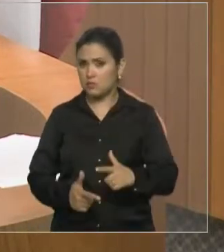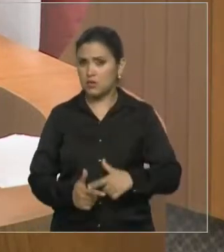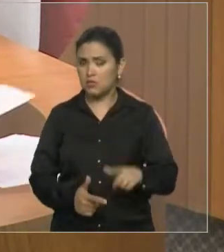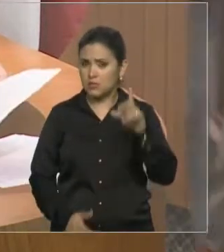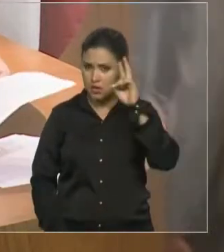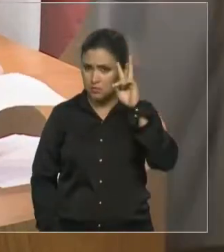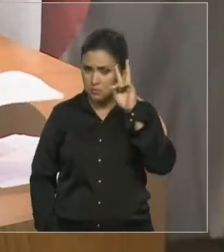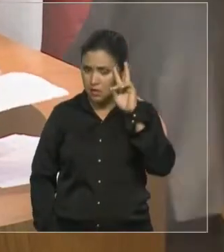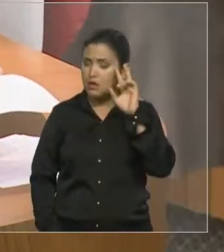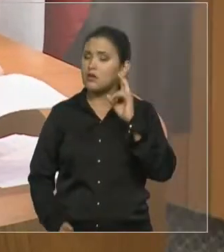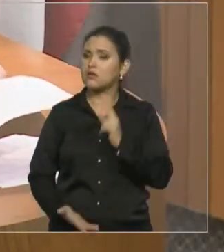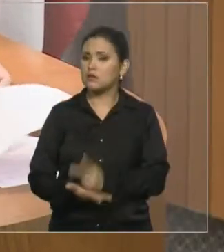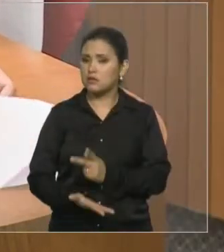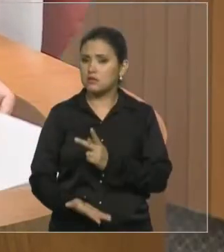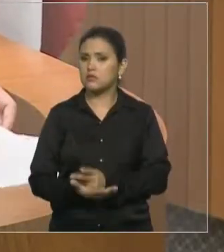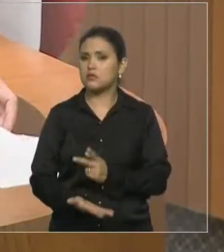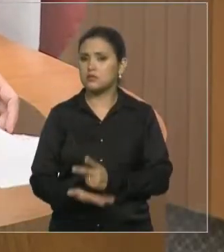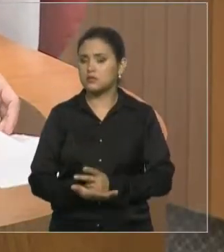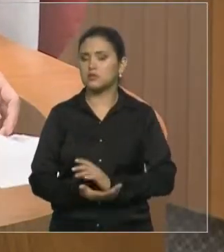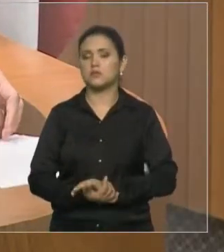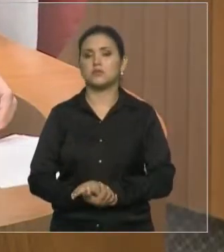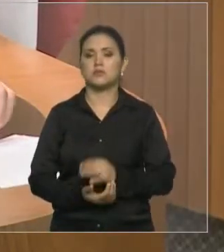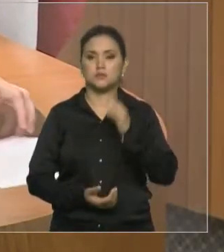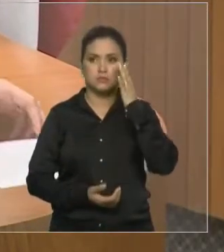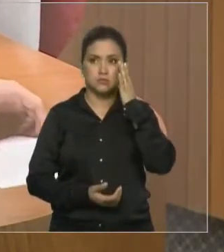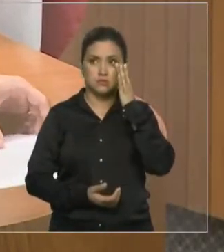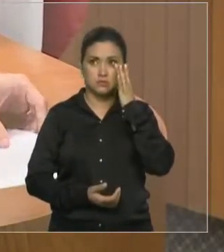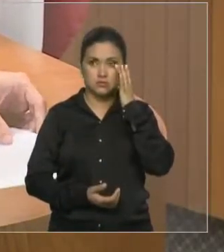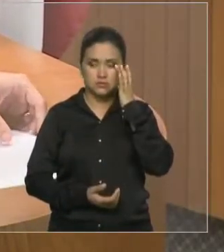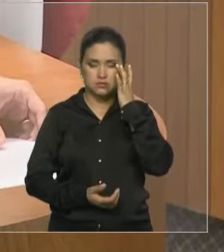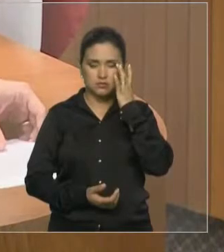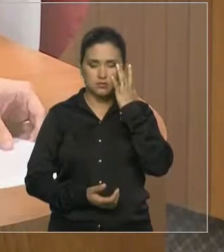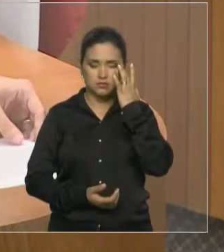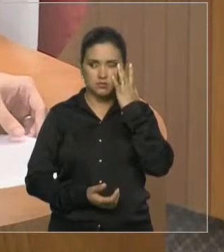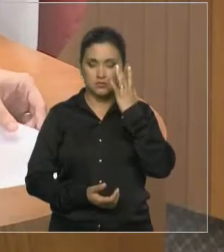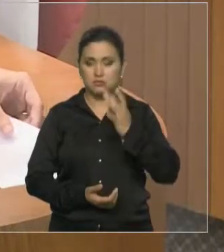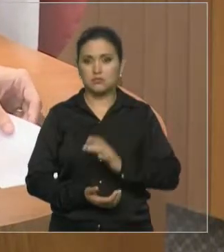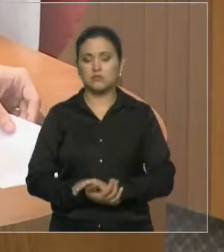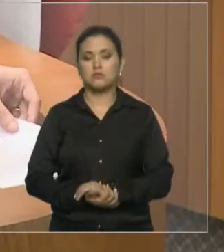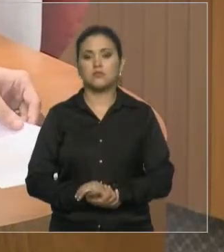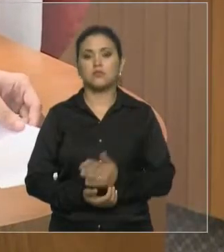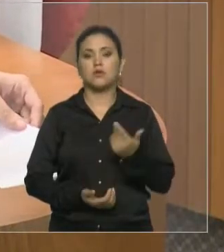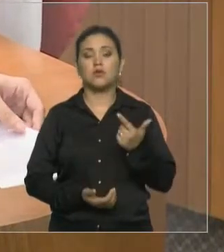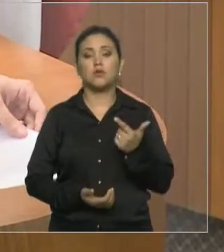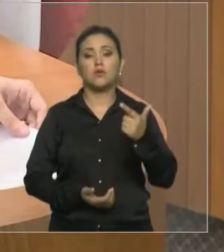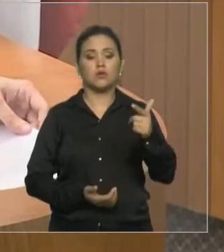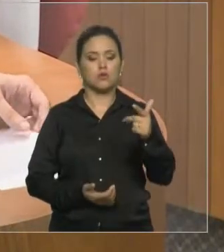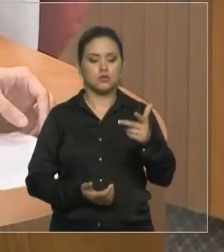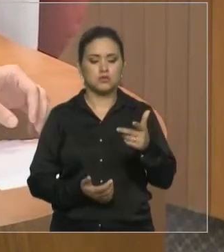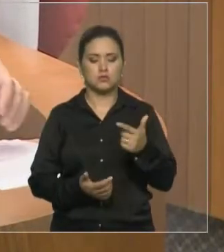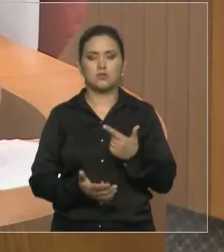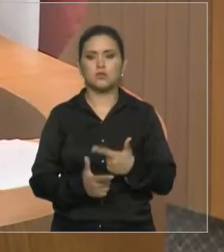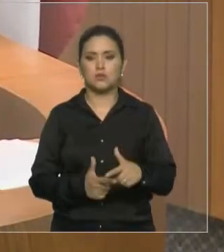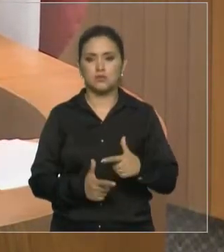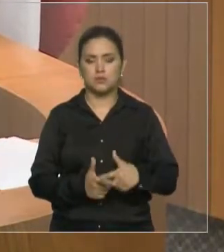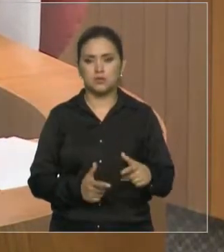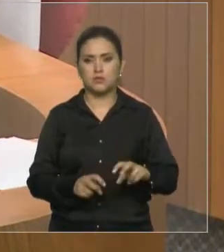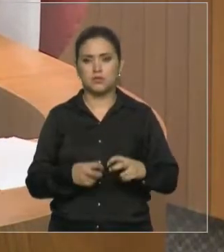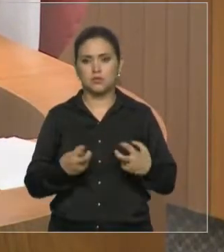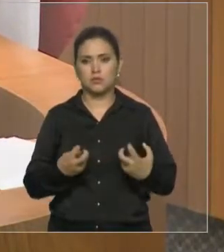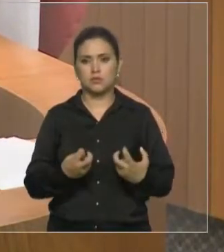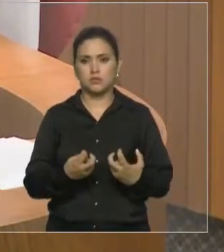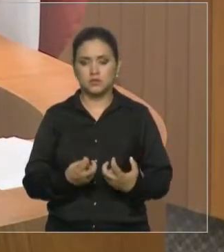um outro problema que nós atacamos aí perante a comissão de assuntos municipais e desenvolvimento regional foi a questão já